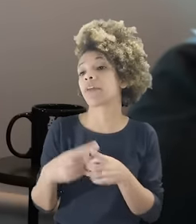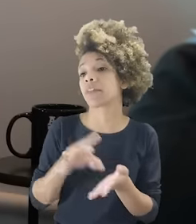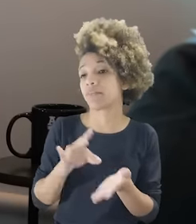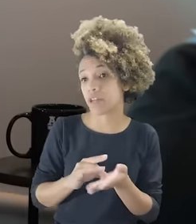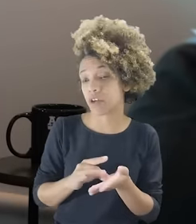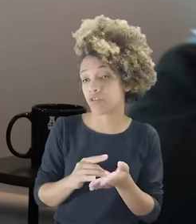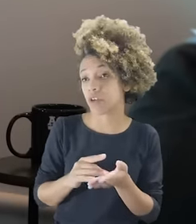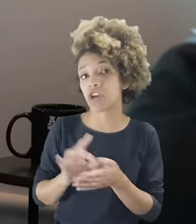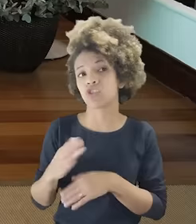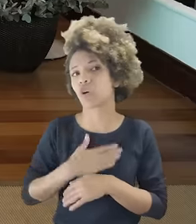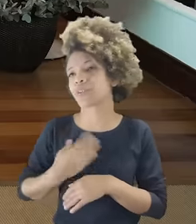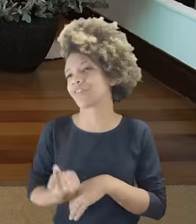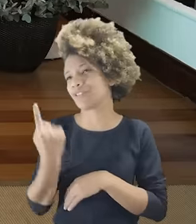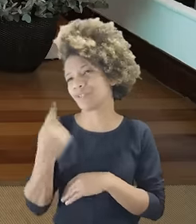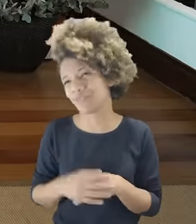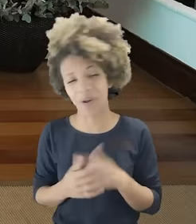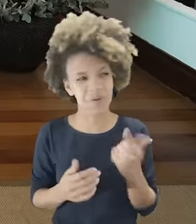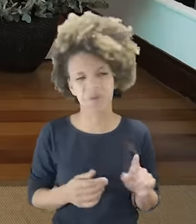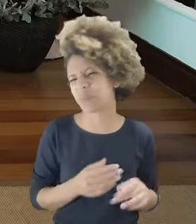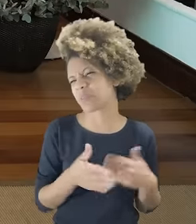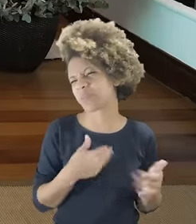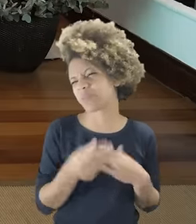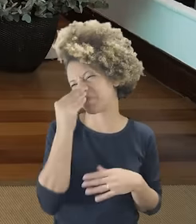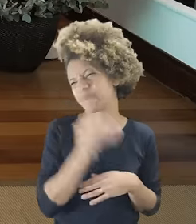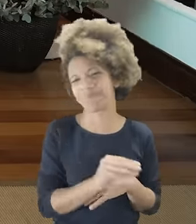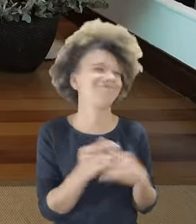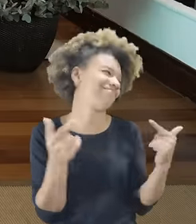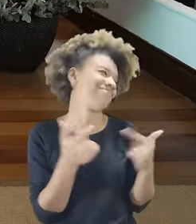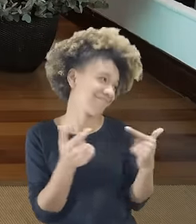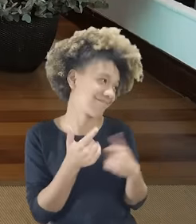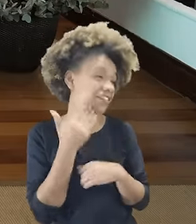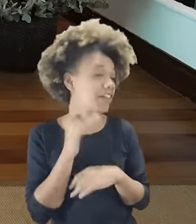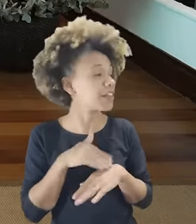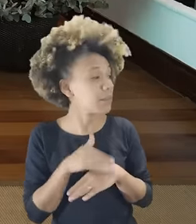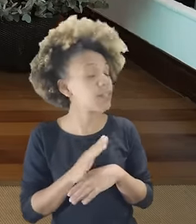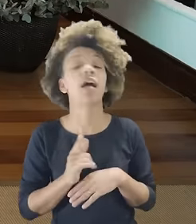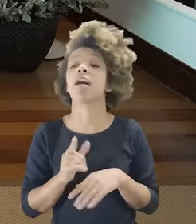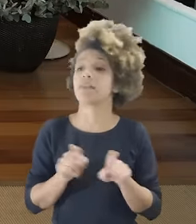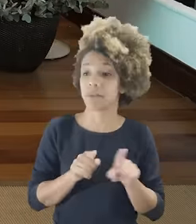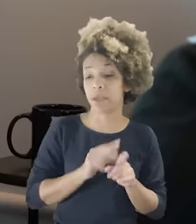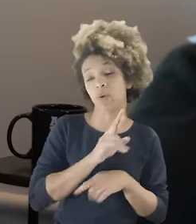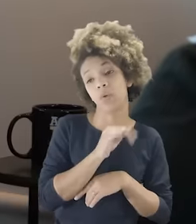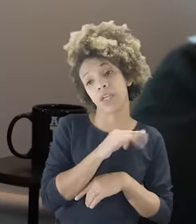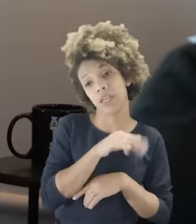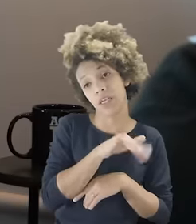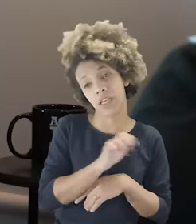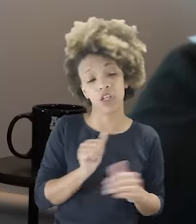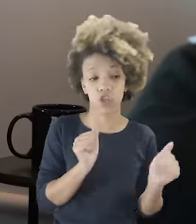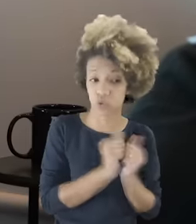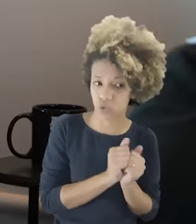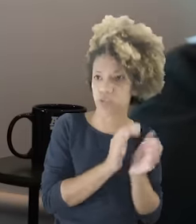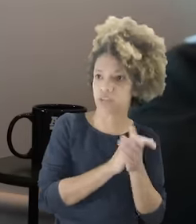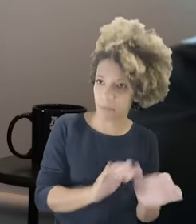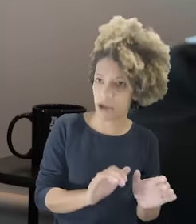a gente só gostava de um piloto também era tão importante assim entendi tem mais tem mais tem um casal Rick e Renner que junta